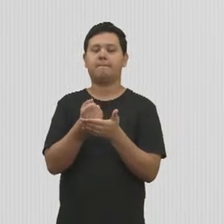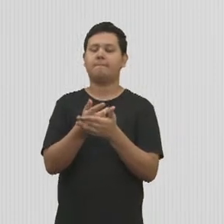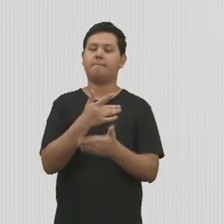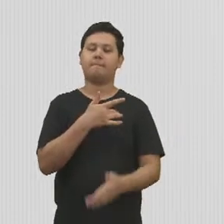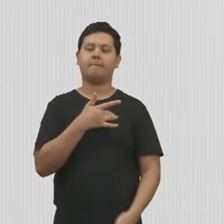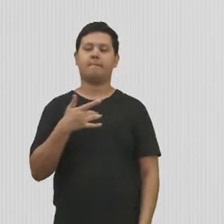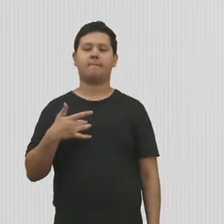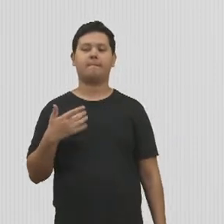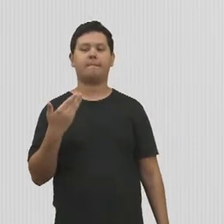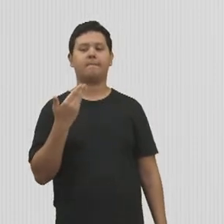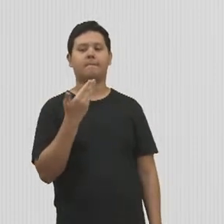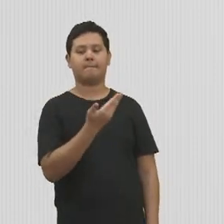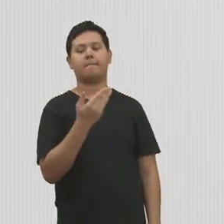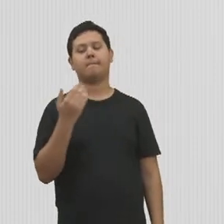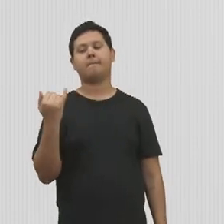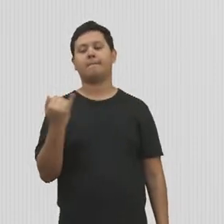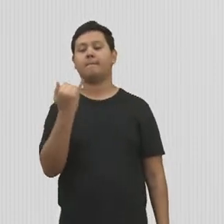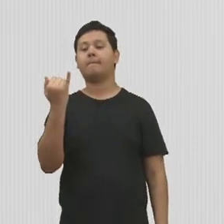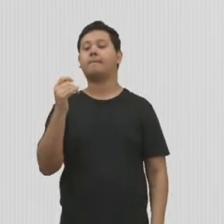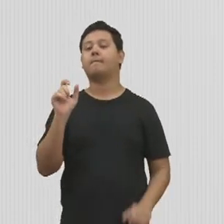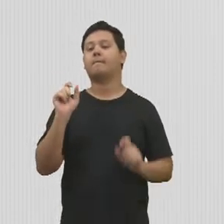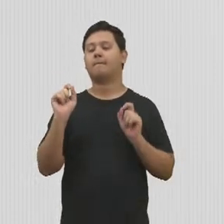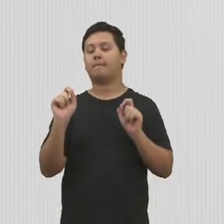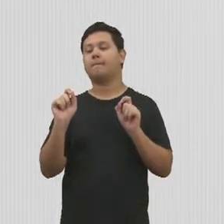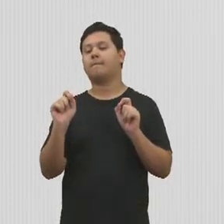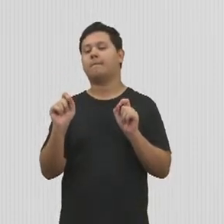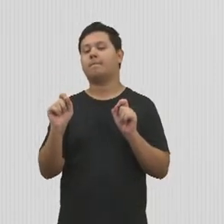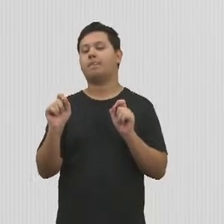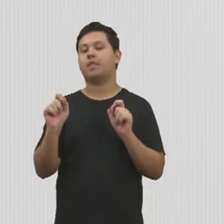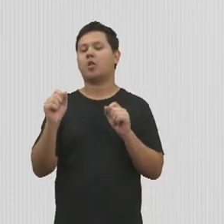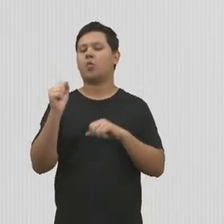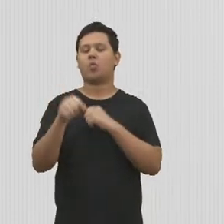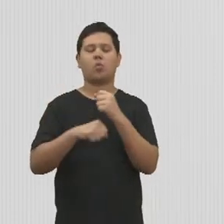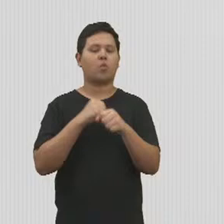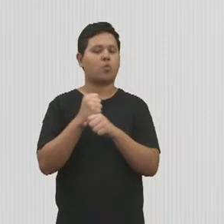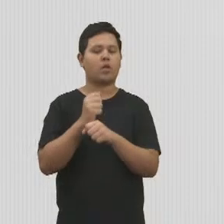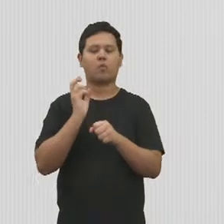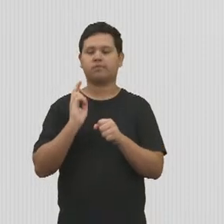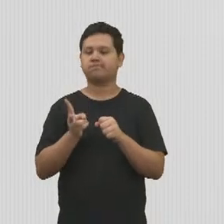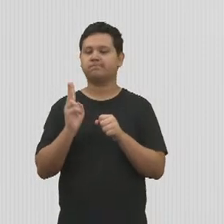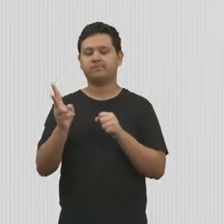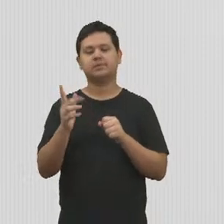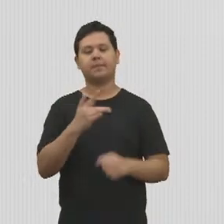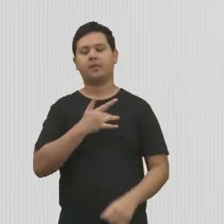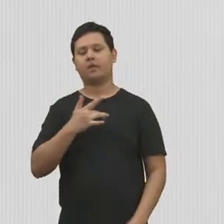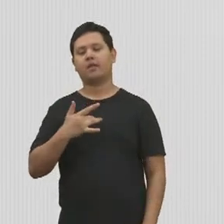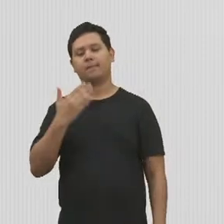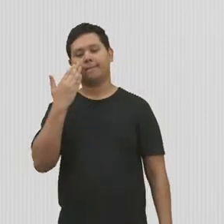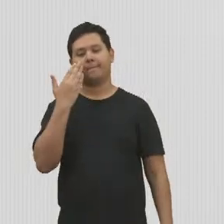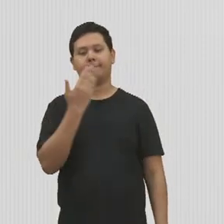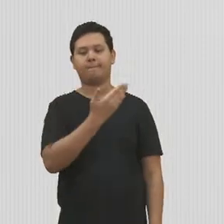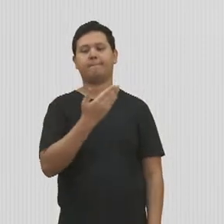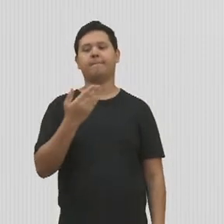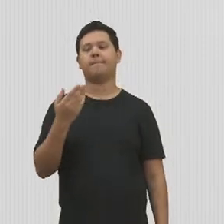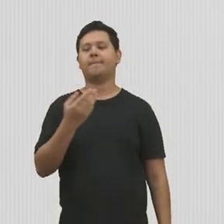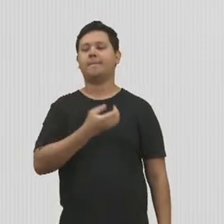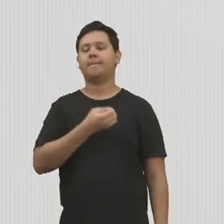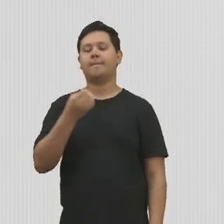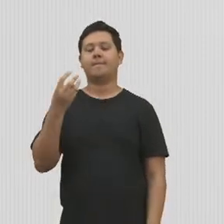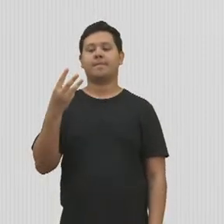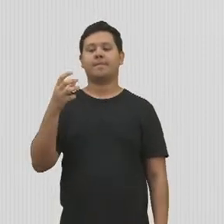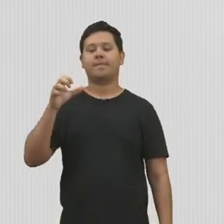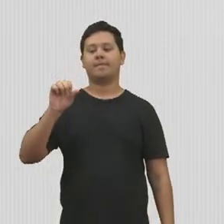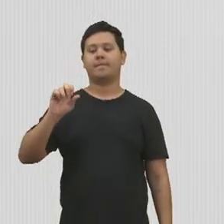orçamento. A principal despesa, como em todos os anos, é a saúde, que previmos no orçamento 395